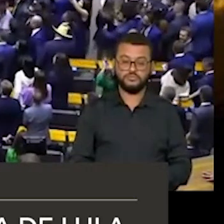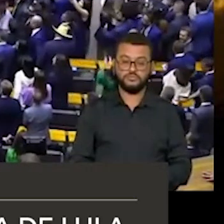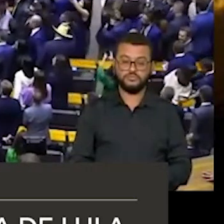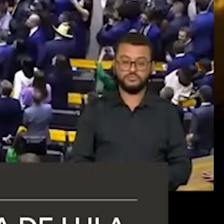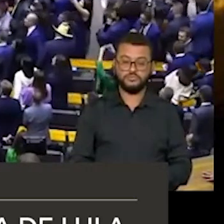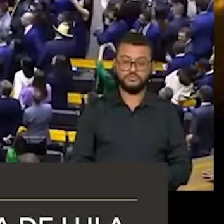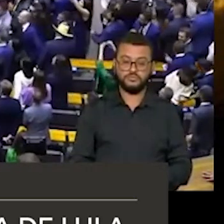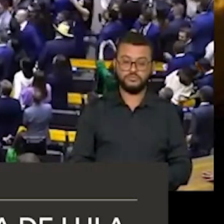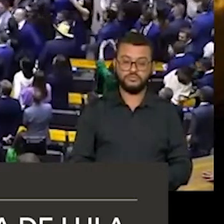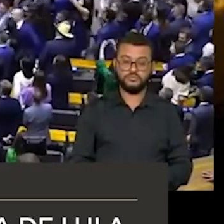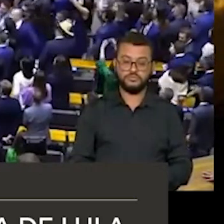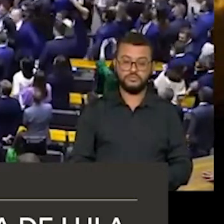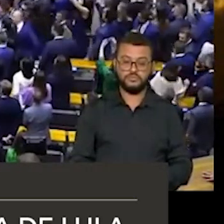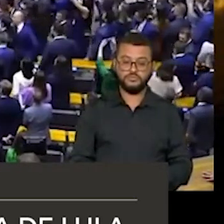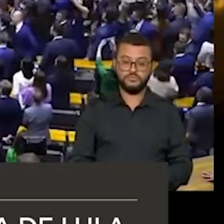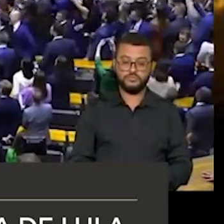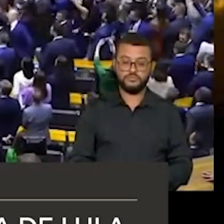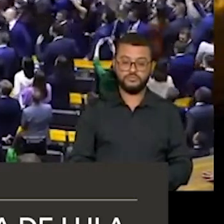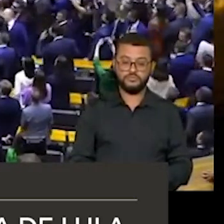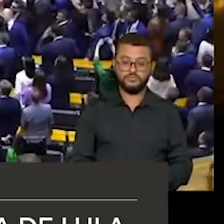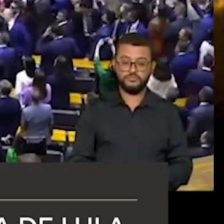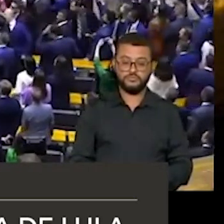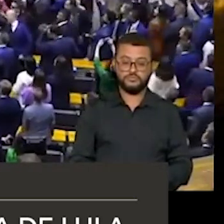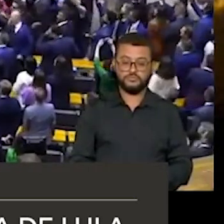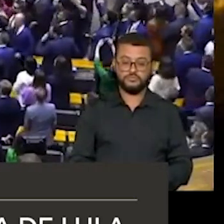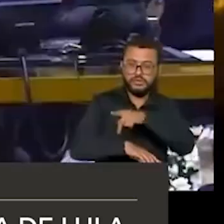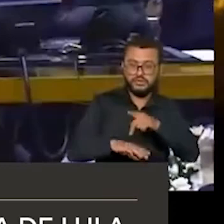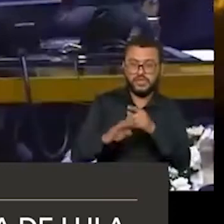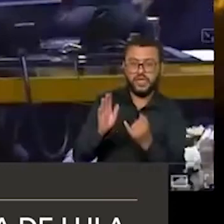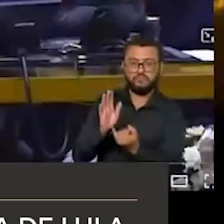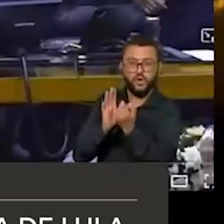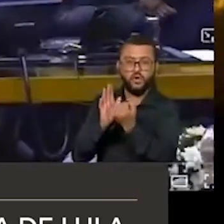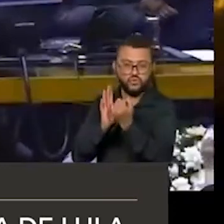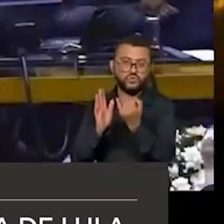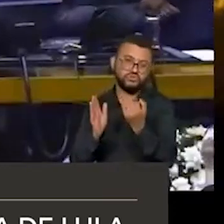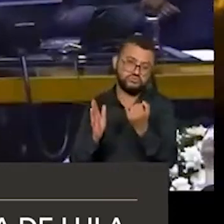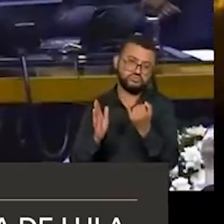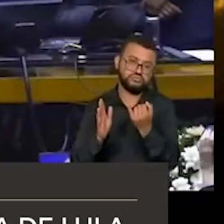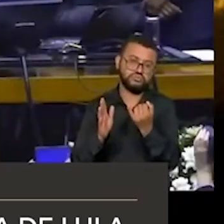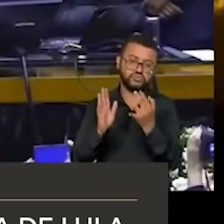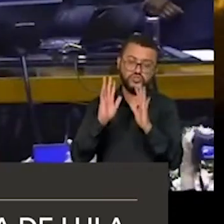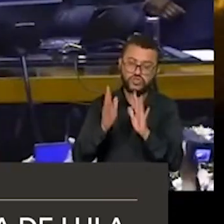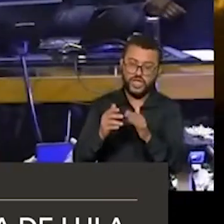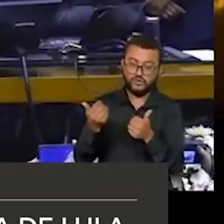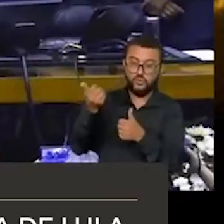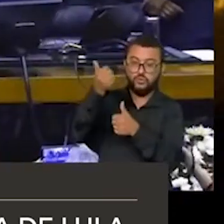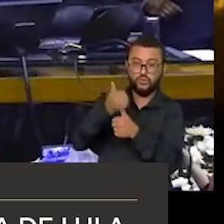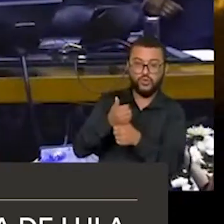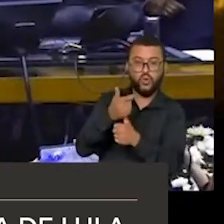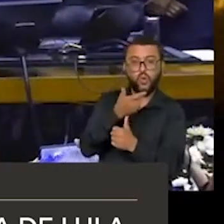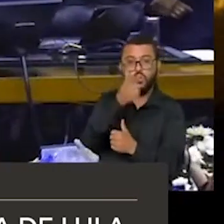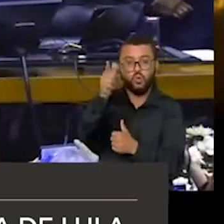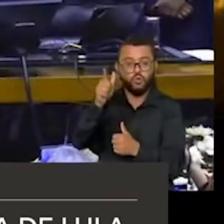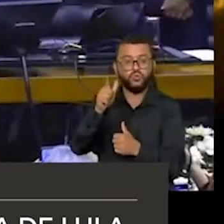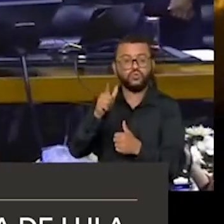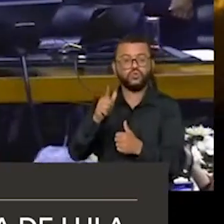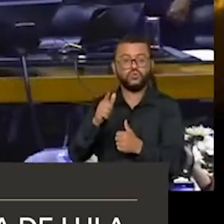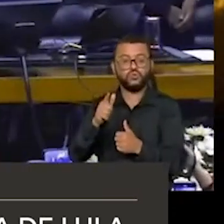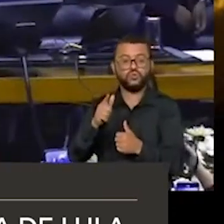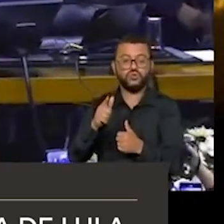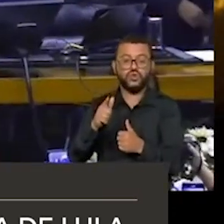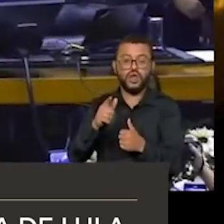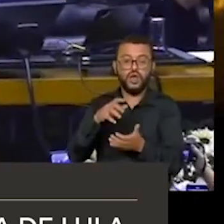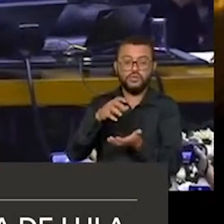alteração que você quiser fazer agora você tem que refazer uma reforma constitucional são coisas que poderiam ser